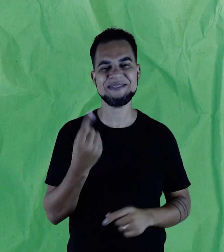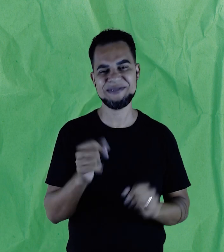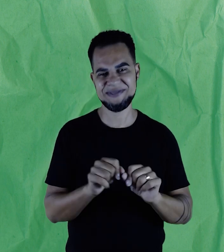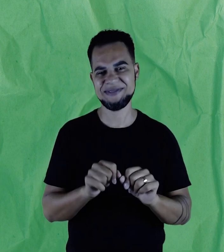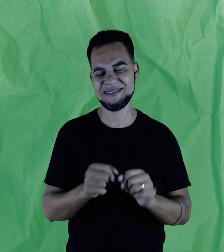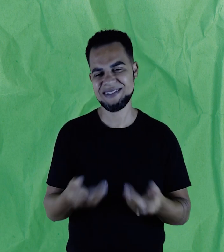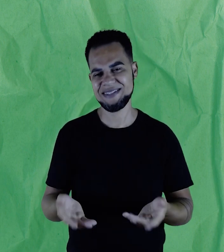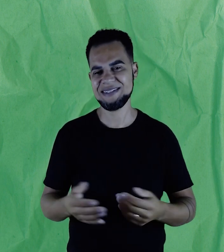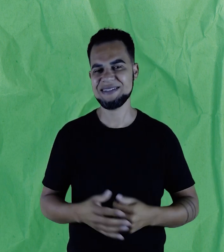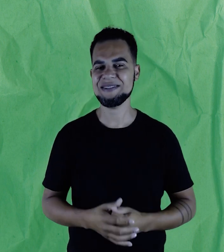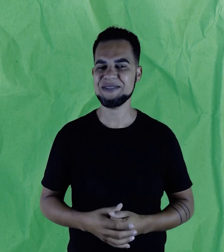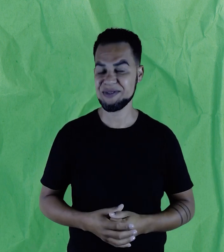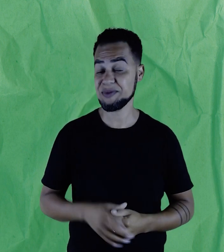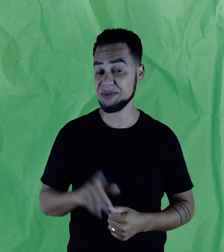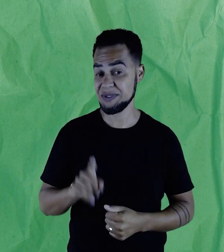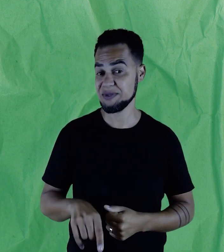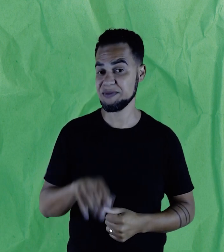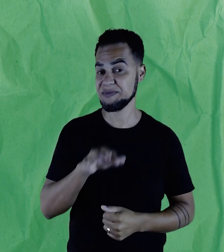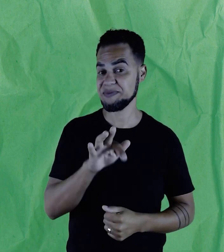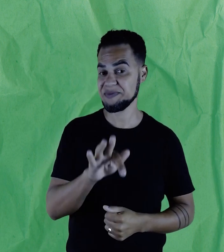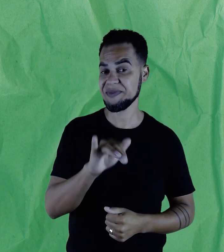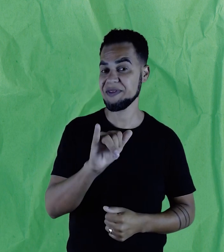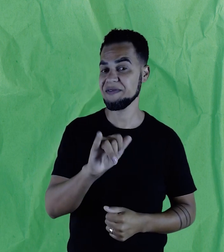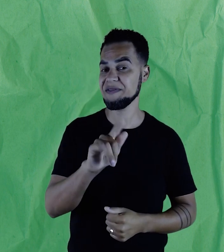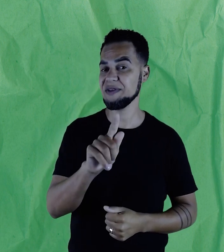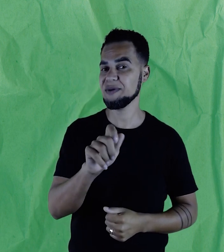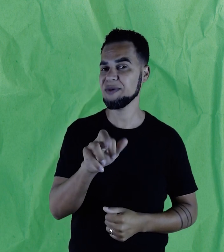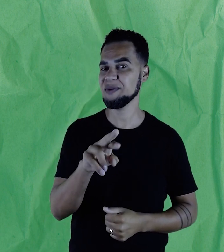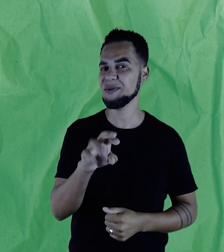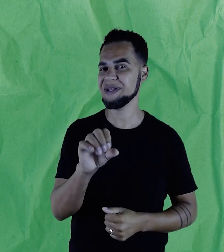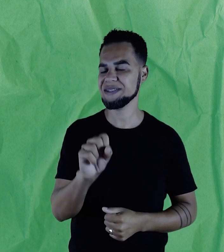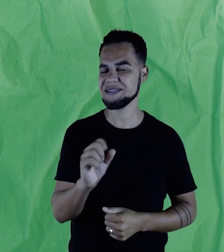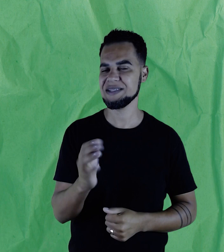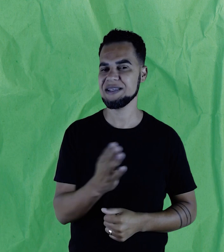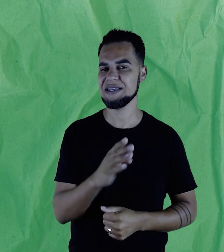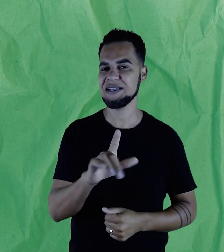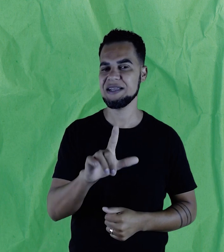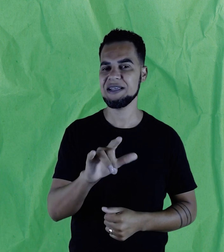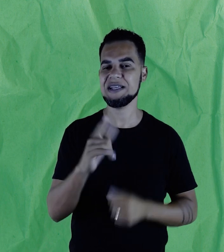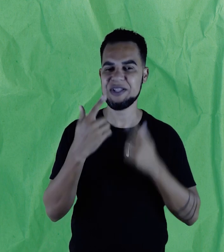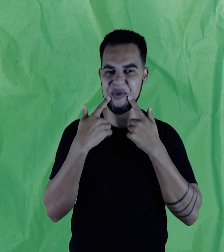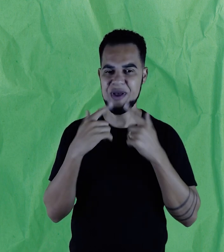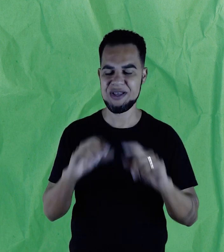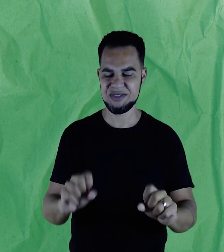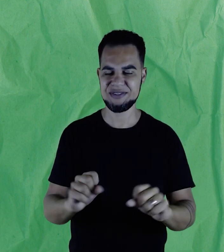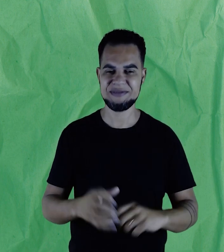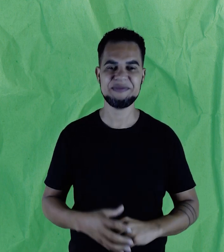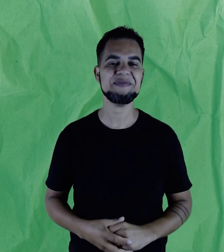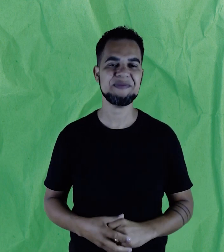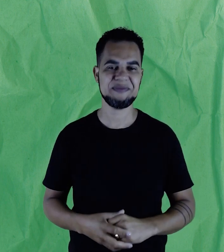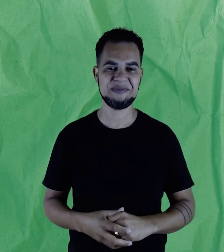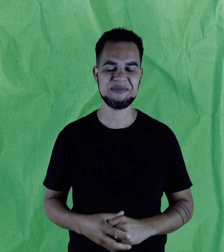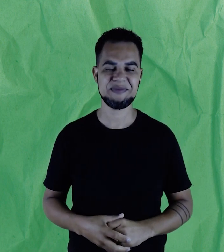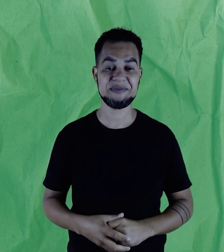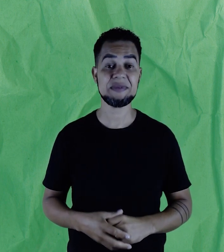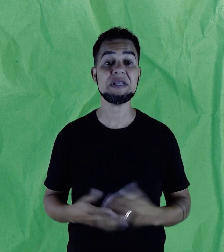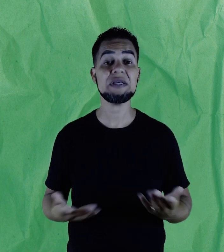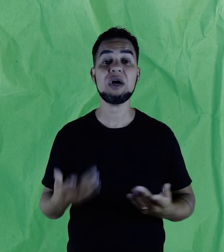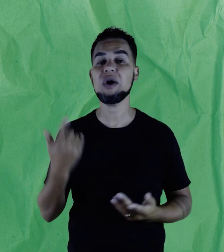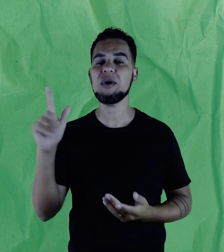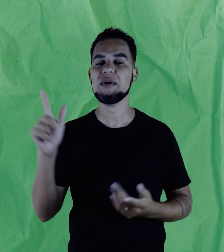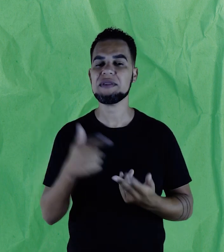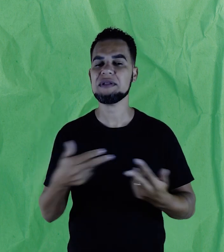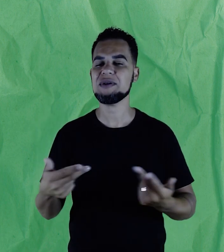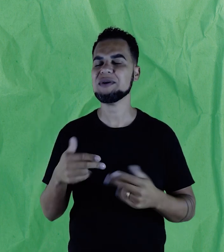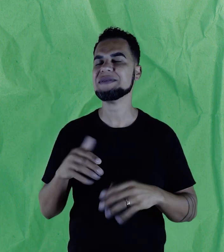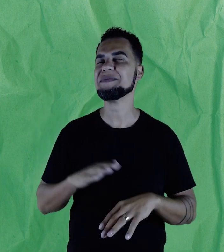de linguagem, é desvio, é estilo, tá bom? Mais uma figura bastante